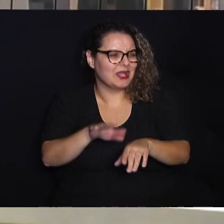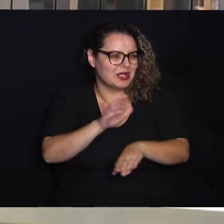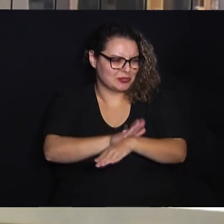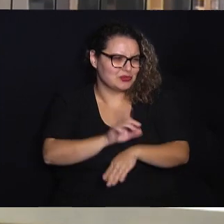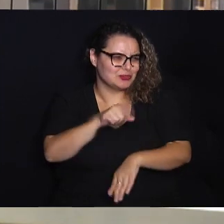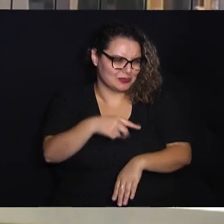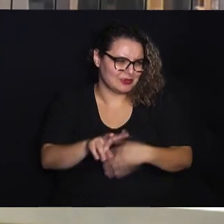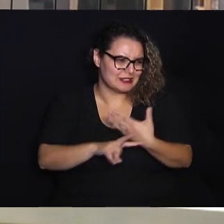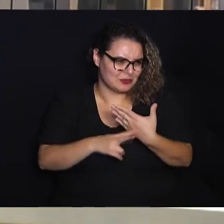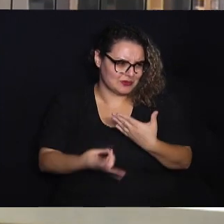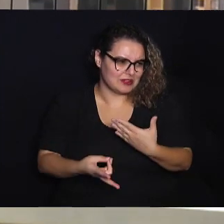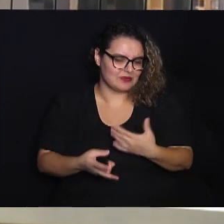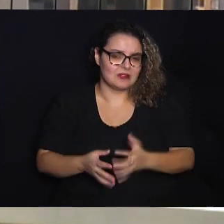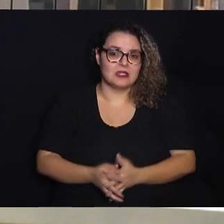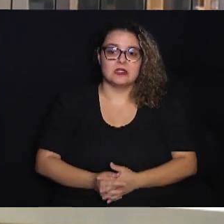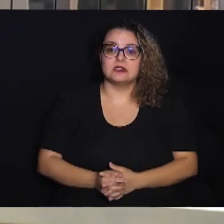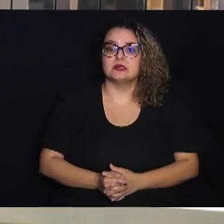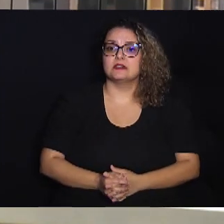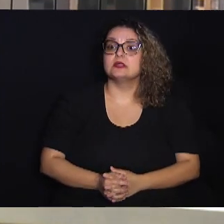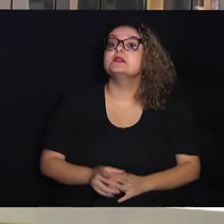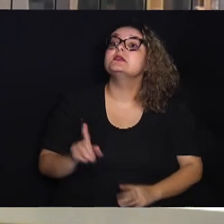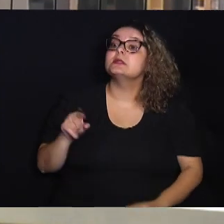favorecem muito essa questão, né?